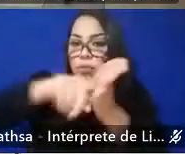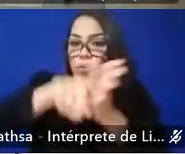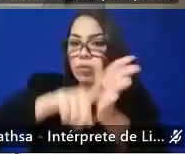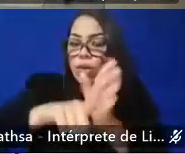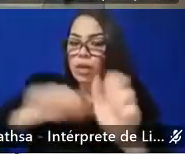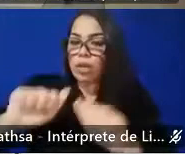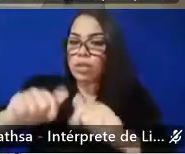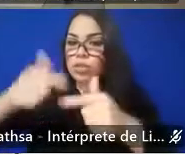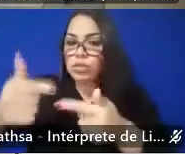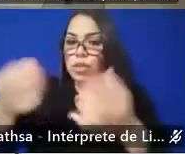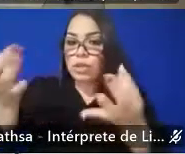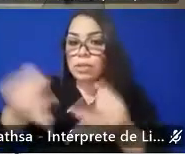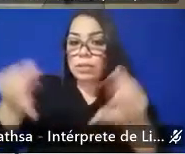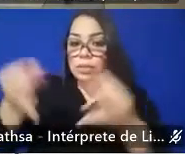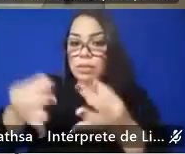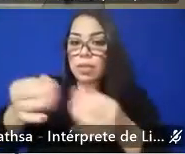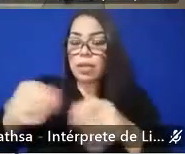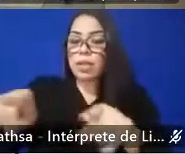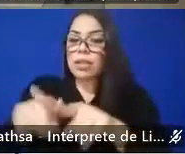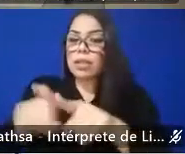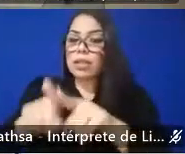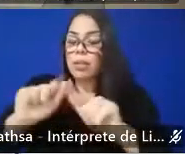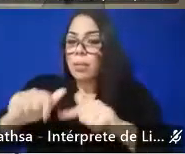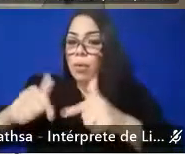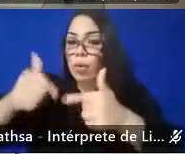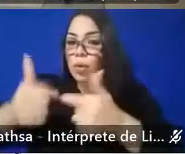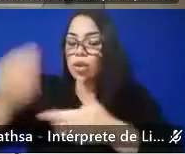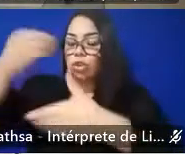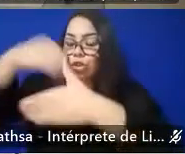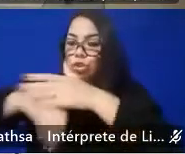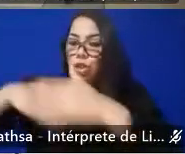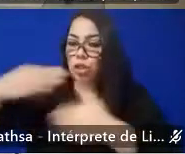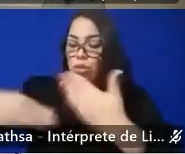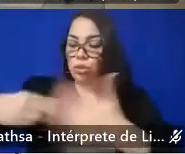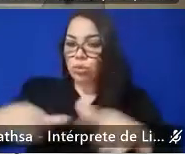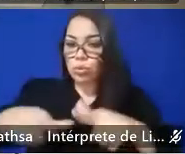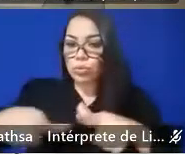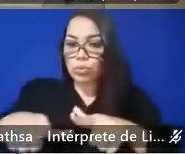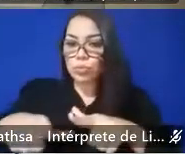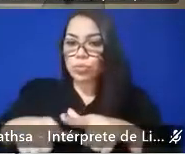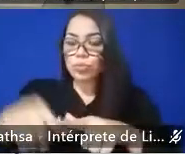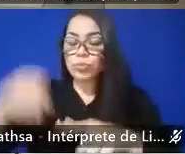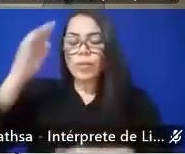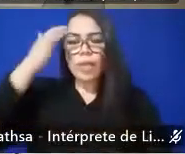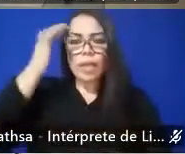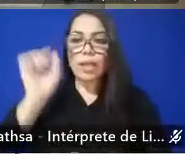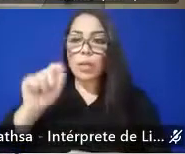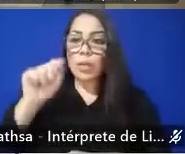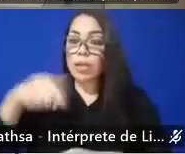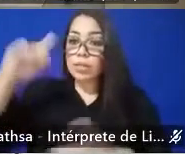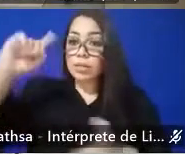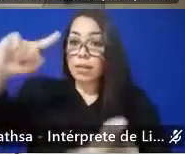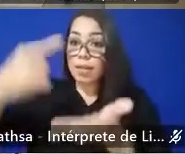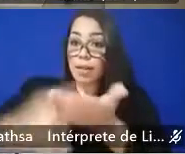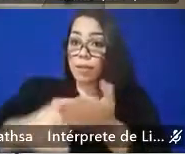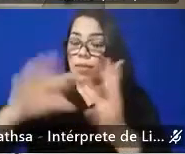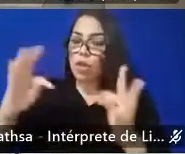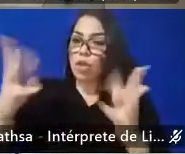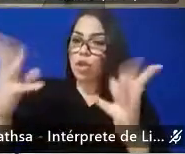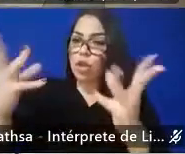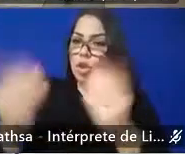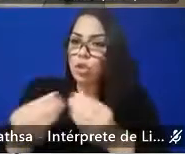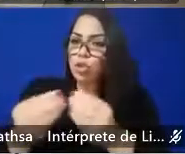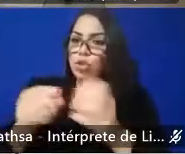EA conduta dos membros da instituição consciente de que estes são os deveres inerentes ao cargo de corregedor-geral